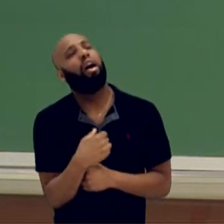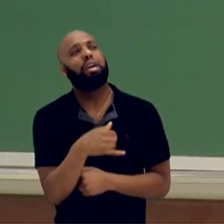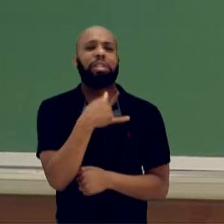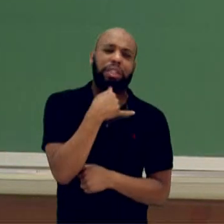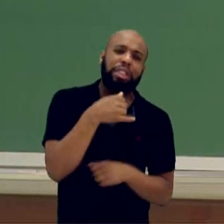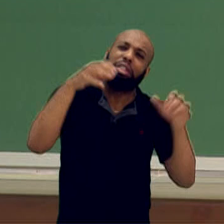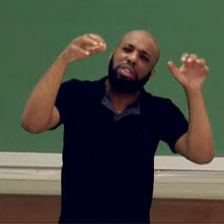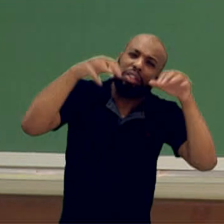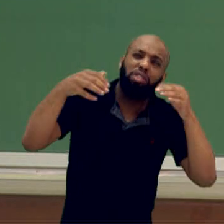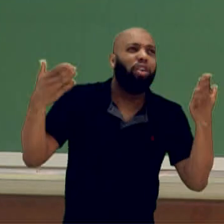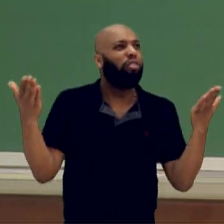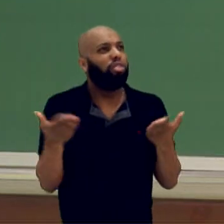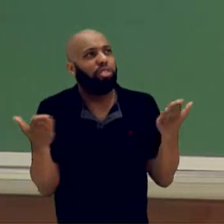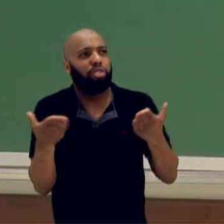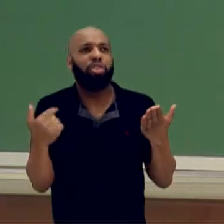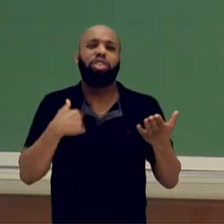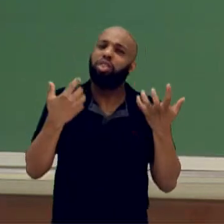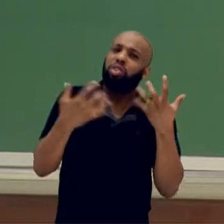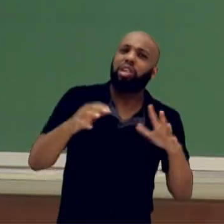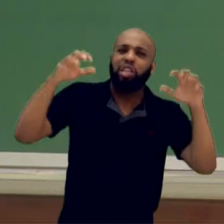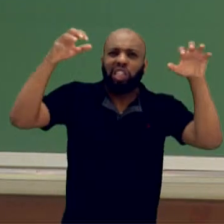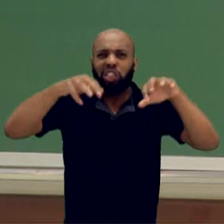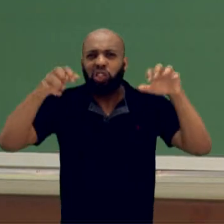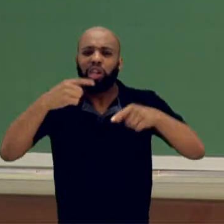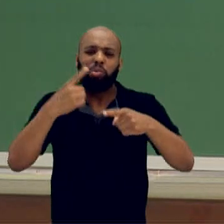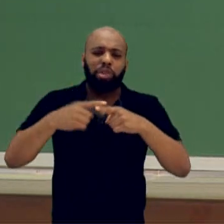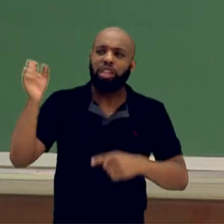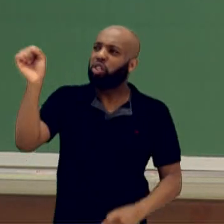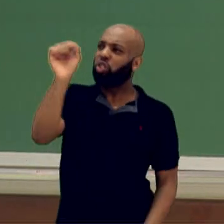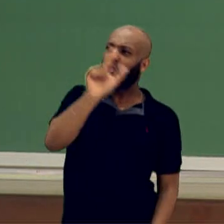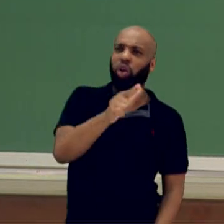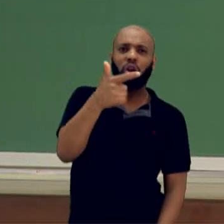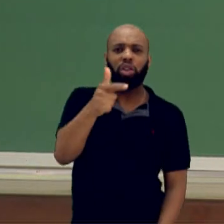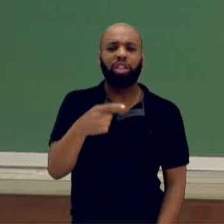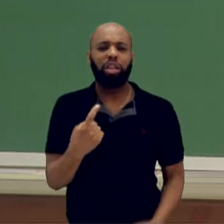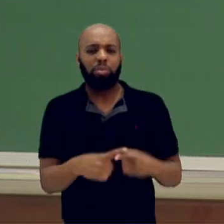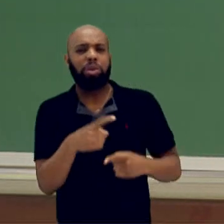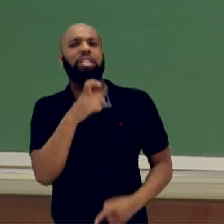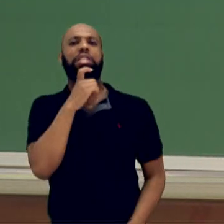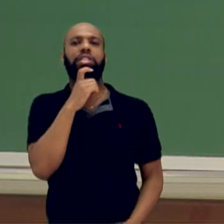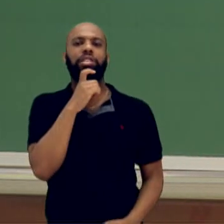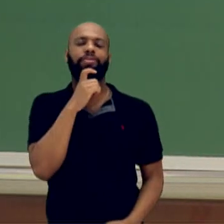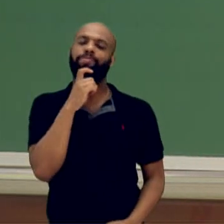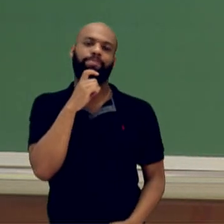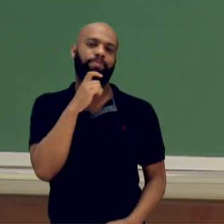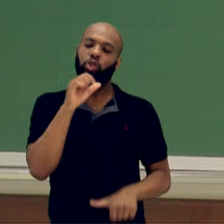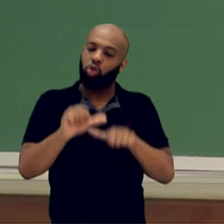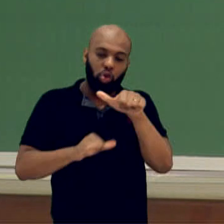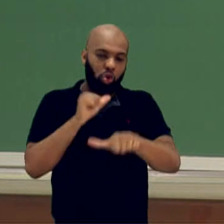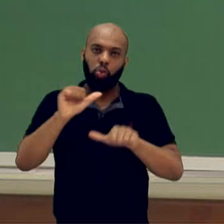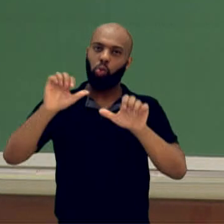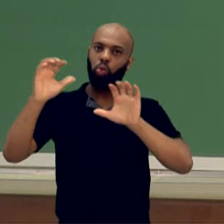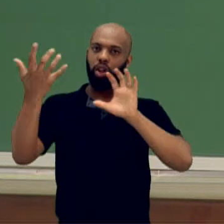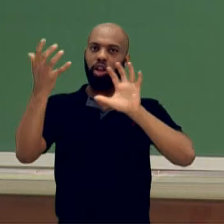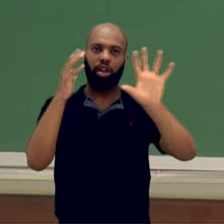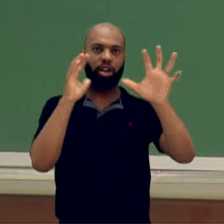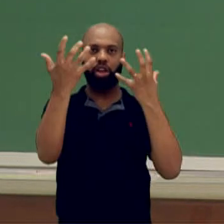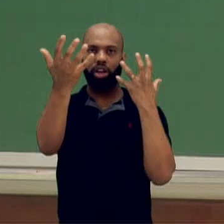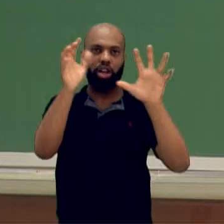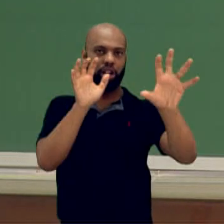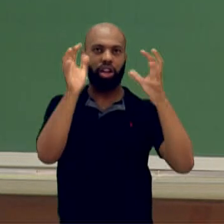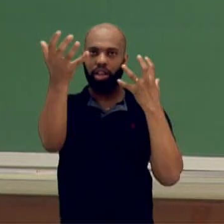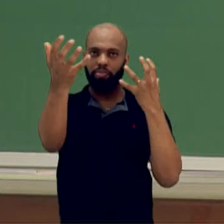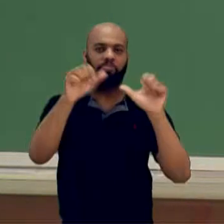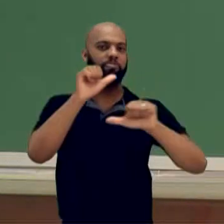mas está chovendo, né? Não queria que estivesse chovendo, por que não faz sol, por que está tão frio? Você não vai mudar o clima. Você não vai